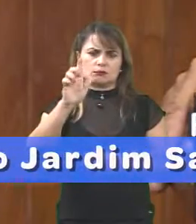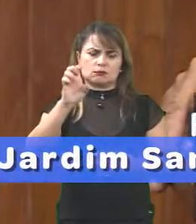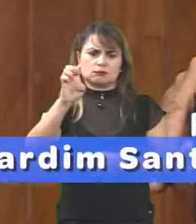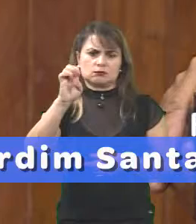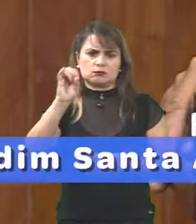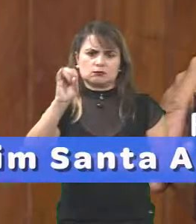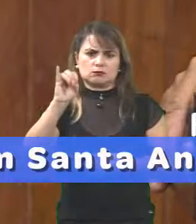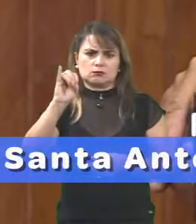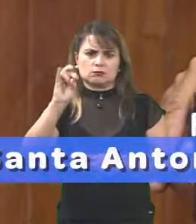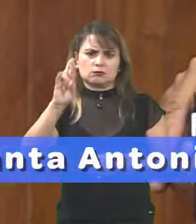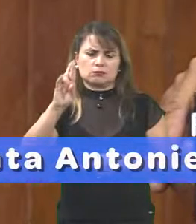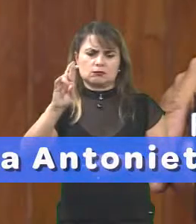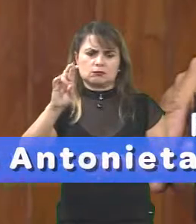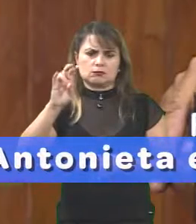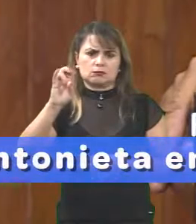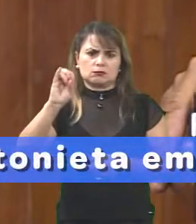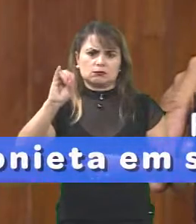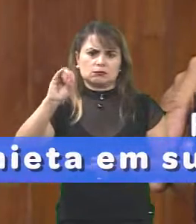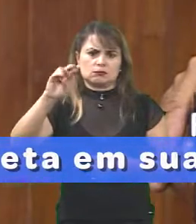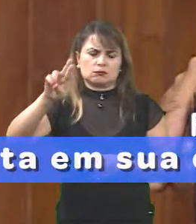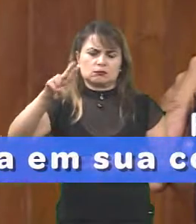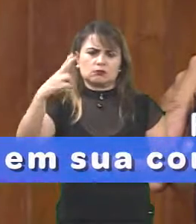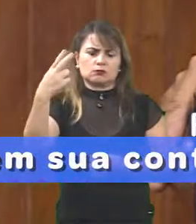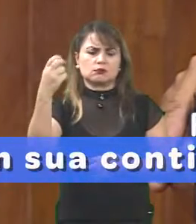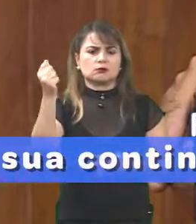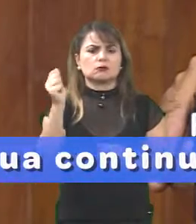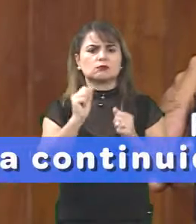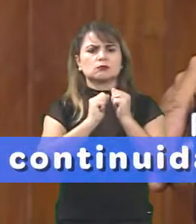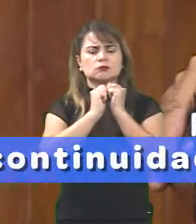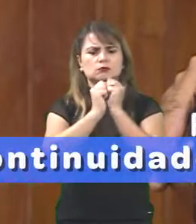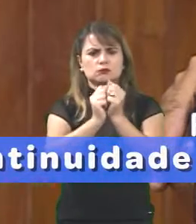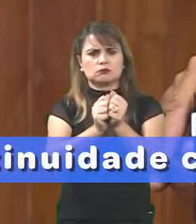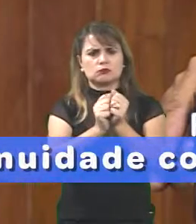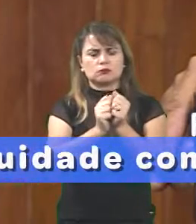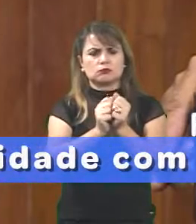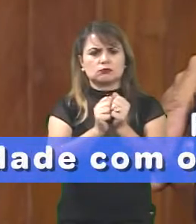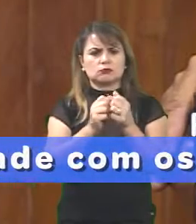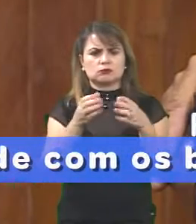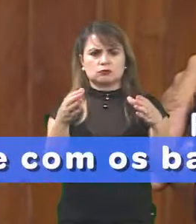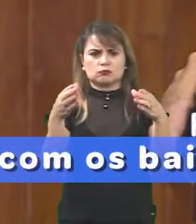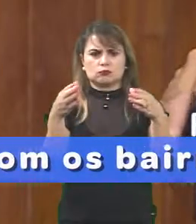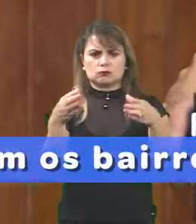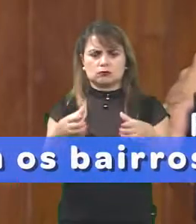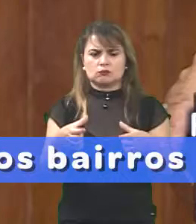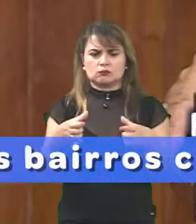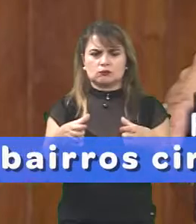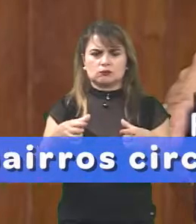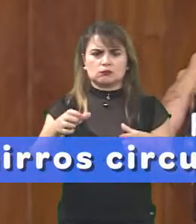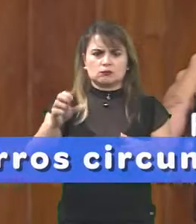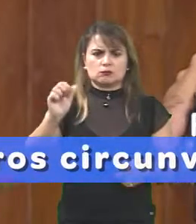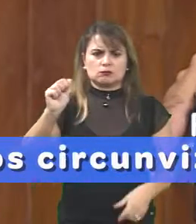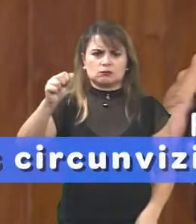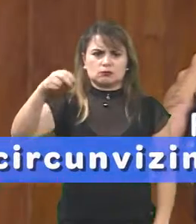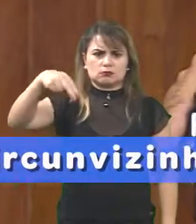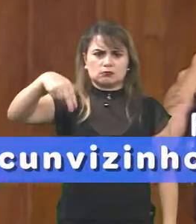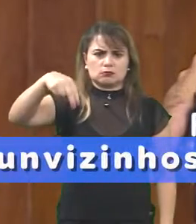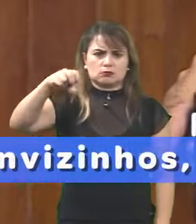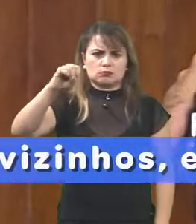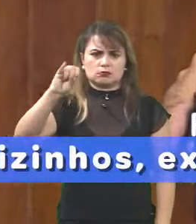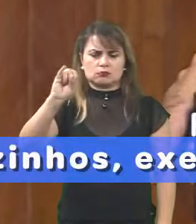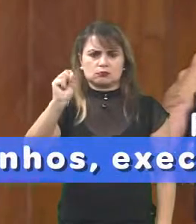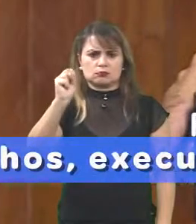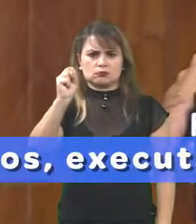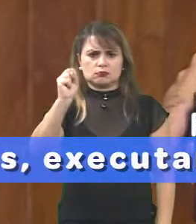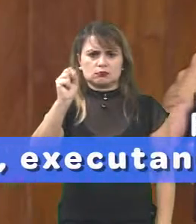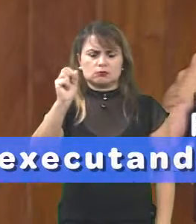Anis Badra. Então, são várias situações, mas hoje eu queria falar um pouco dessa situação da Eliezer Rocha,